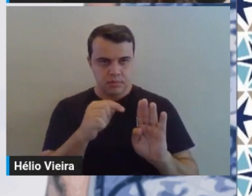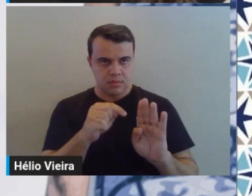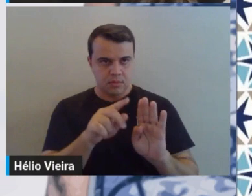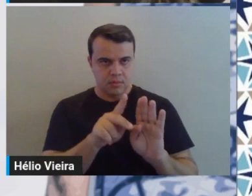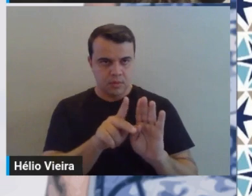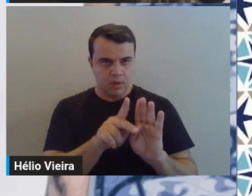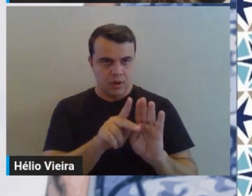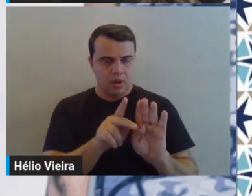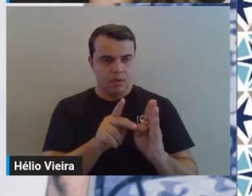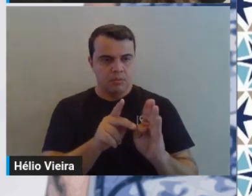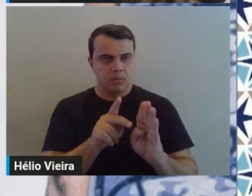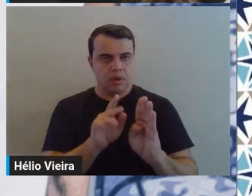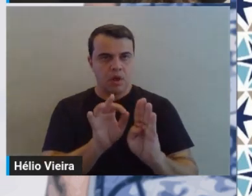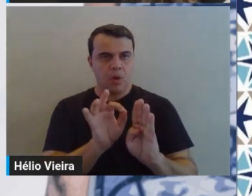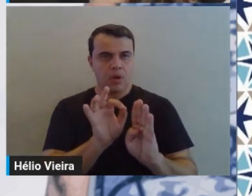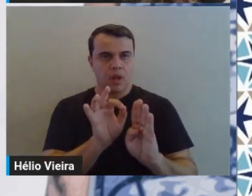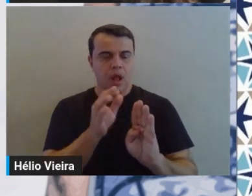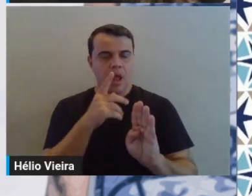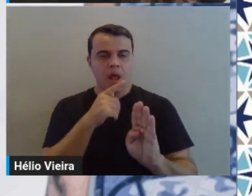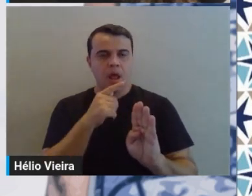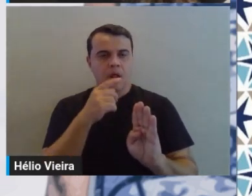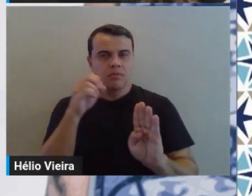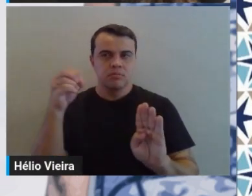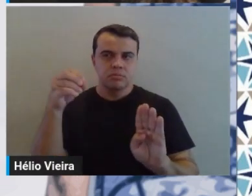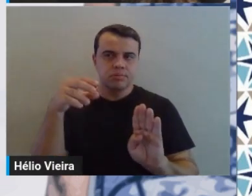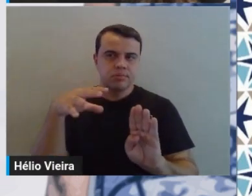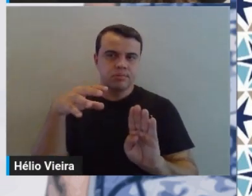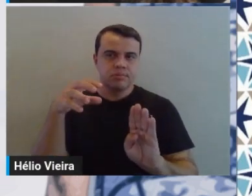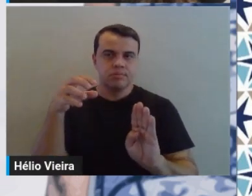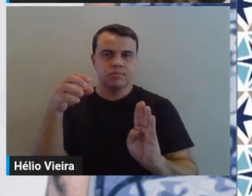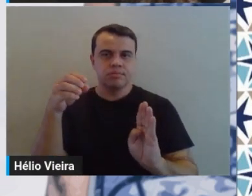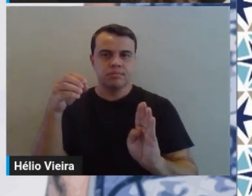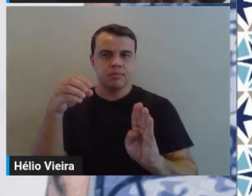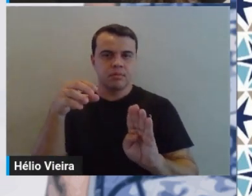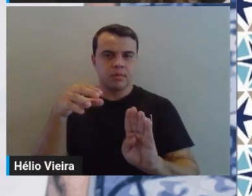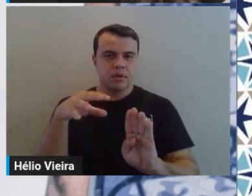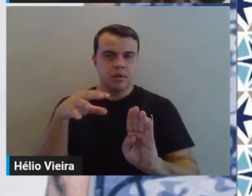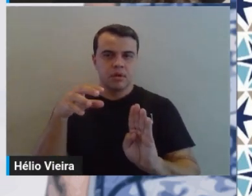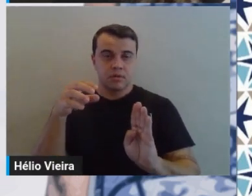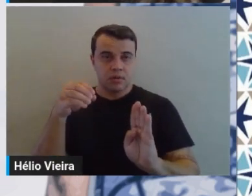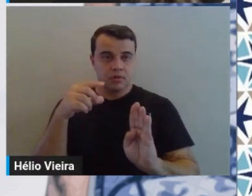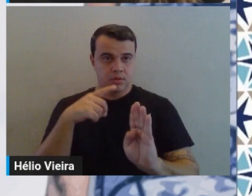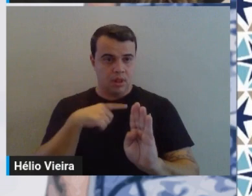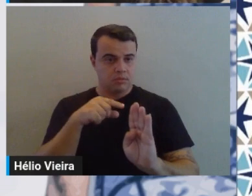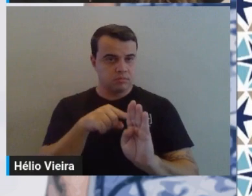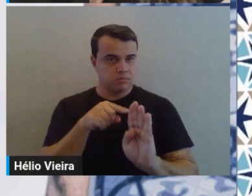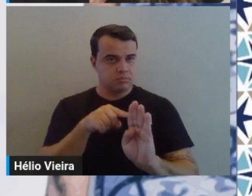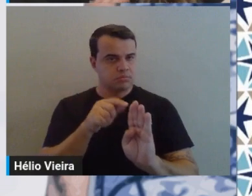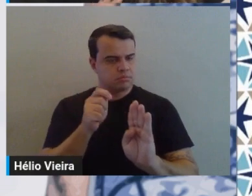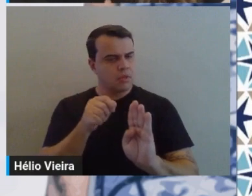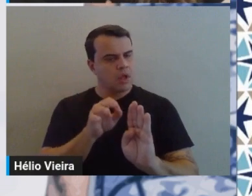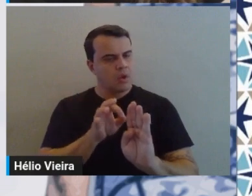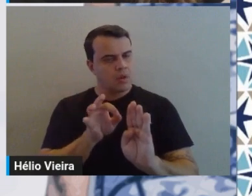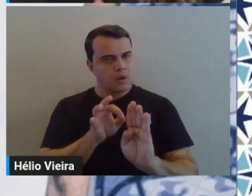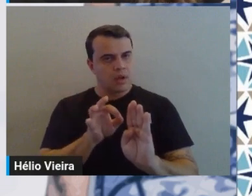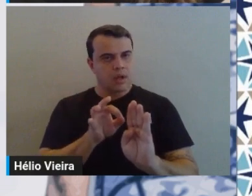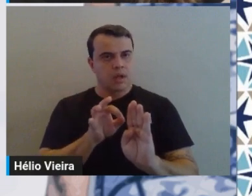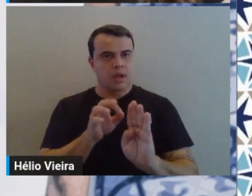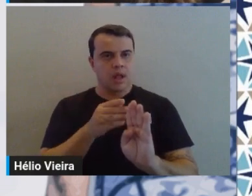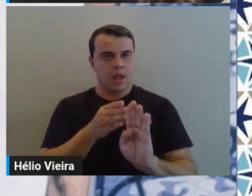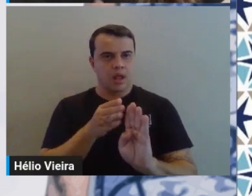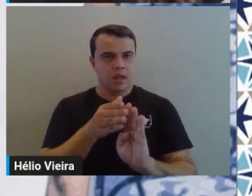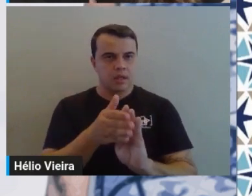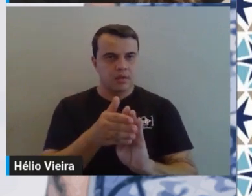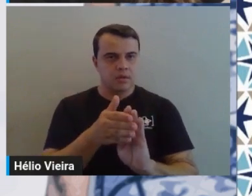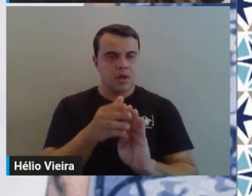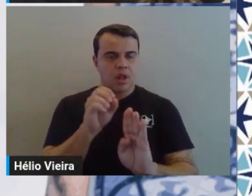artefato para controlar a iluminação. Então, dependendo como você gira, dá para controlar a entrada